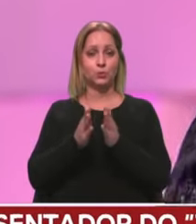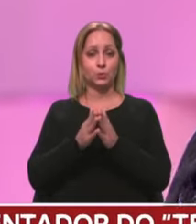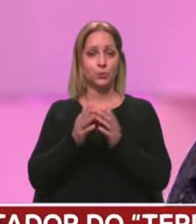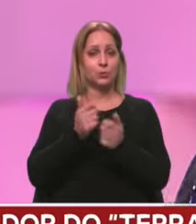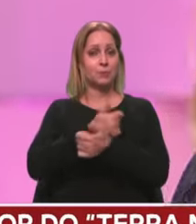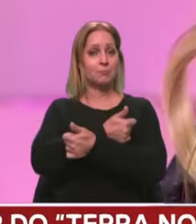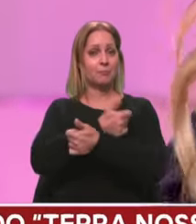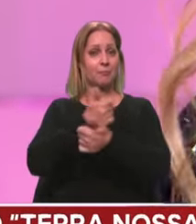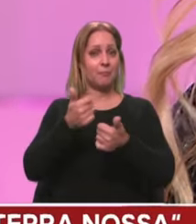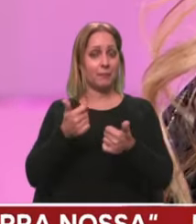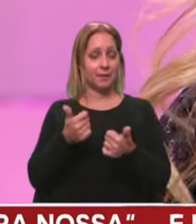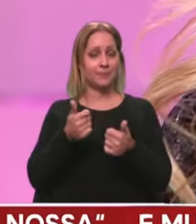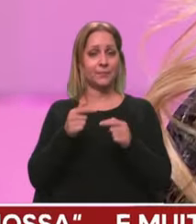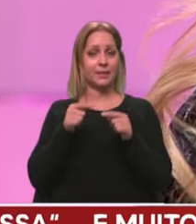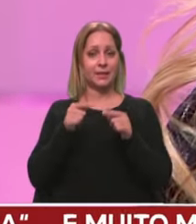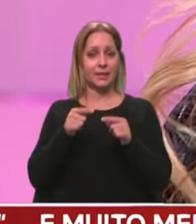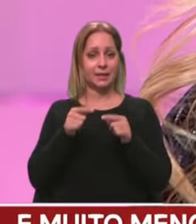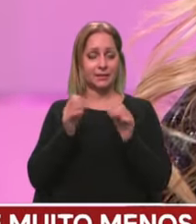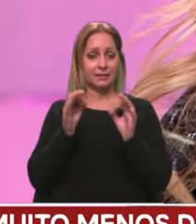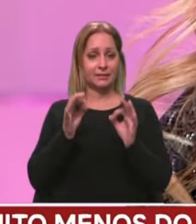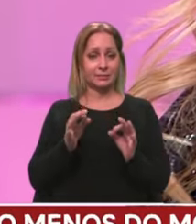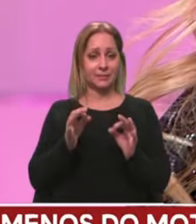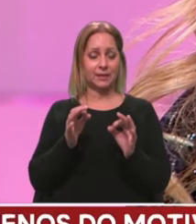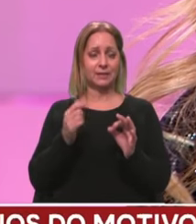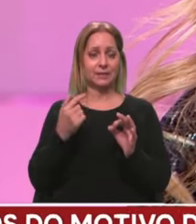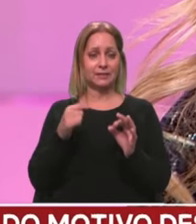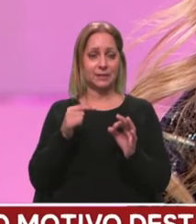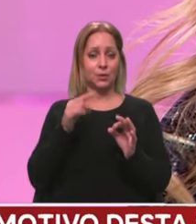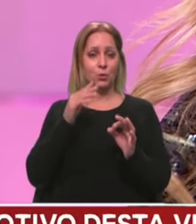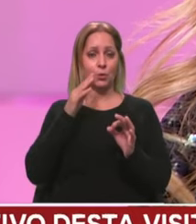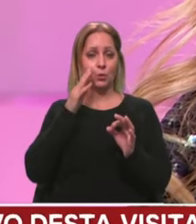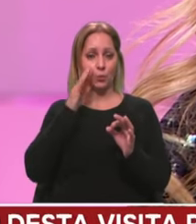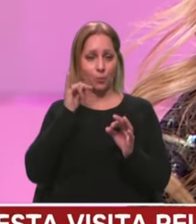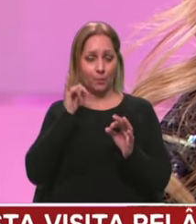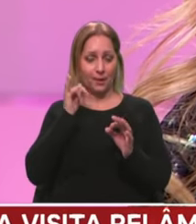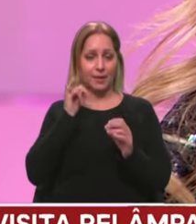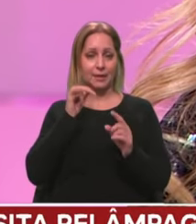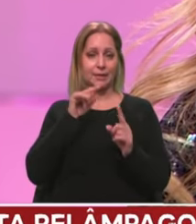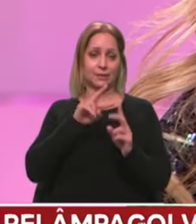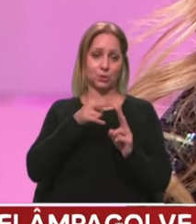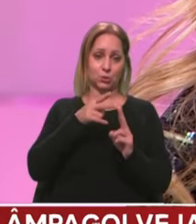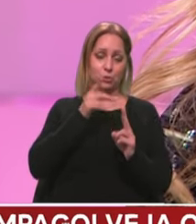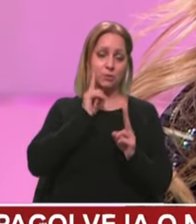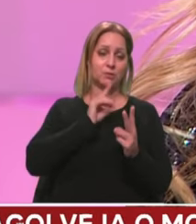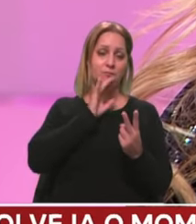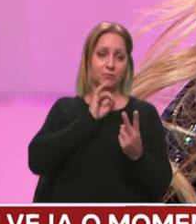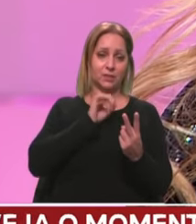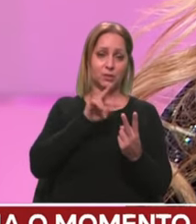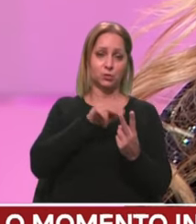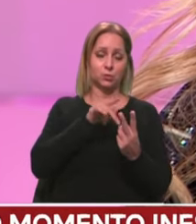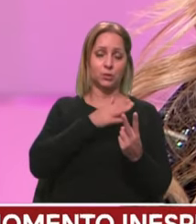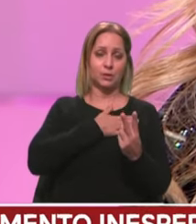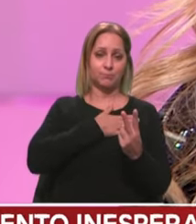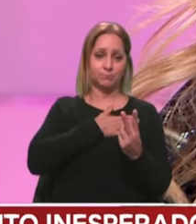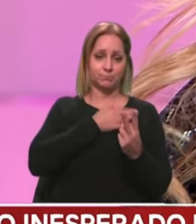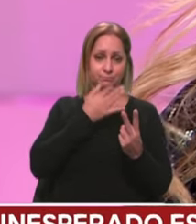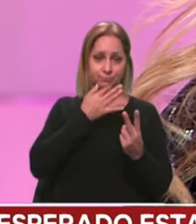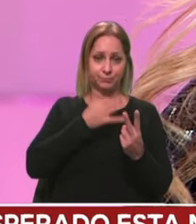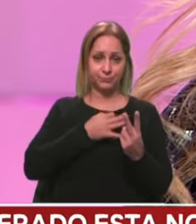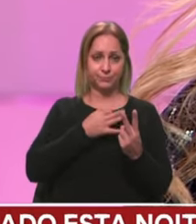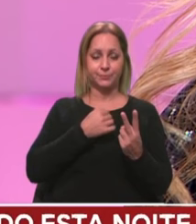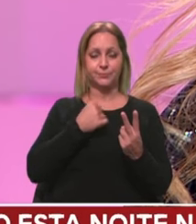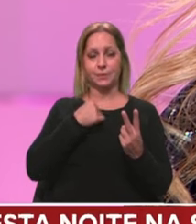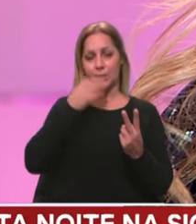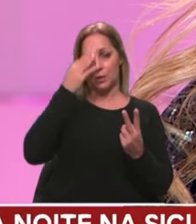não e aqui aqui é Complet exatamente não é tu tens aqui nos nos pais da das tuas duas filhas um pessoas que eu acho que é